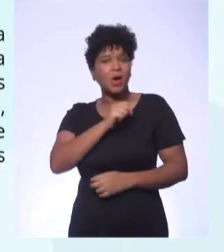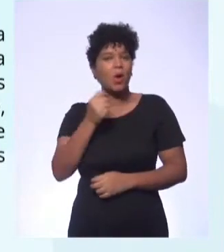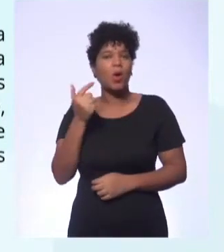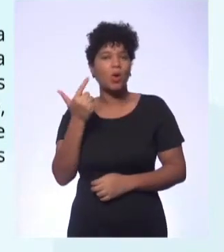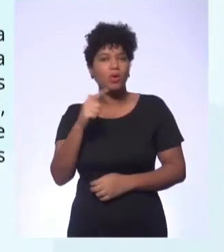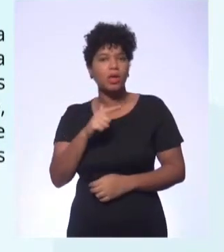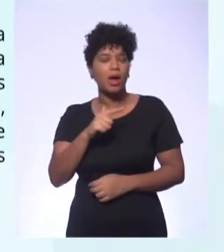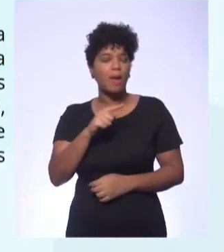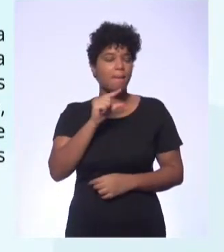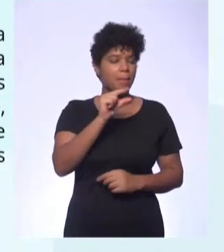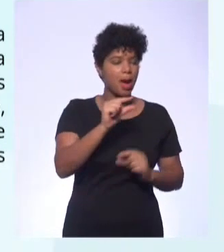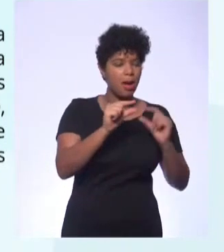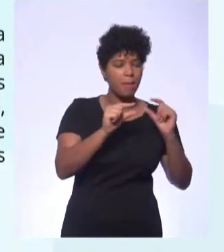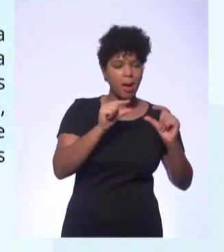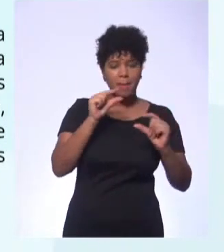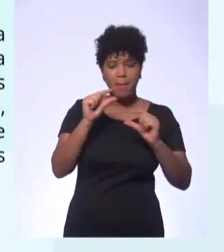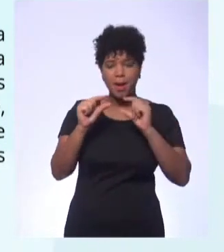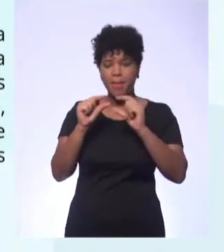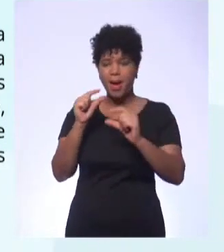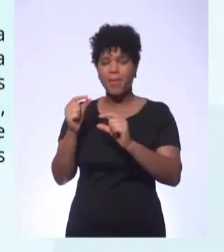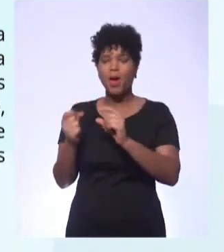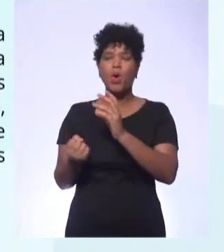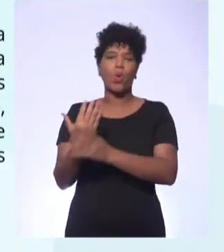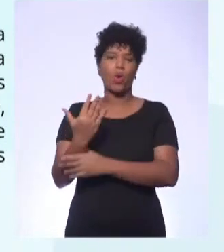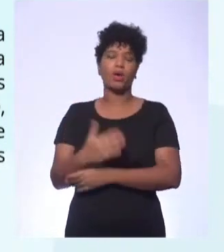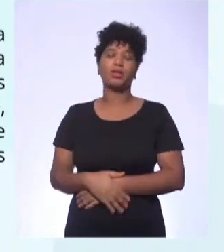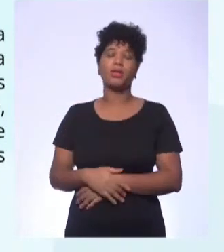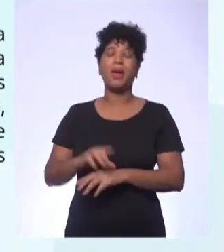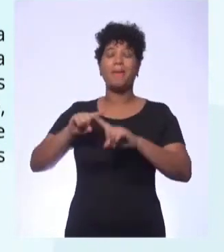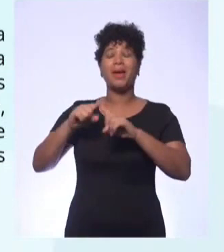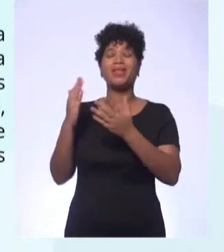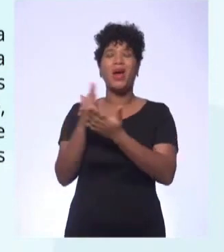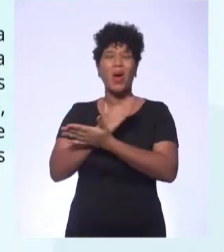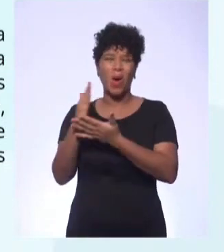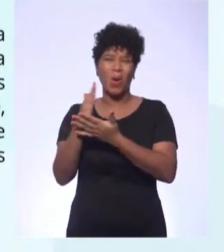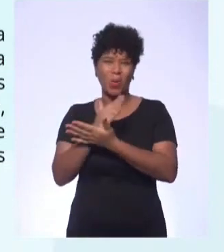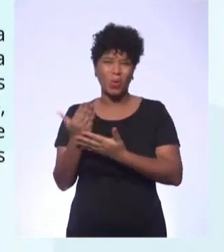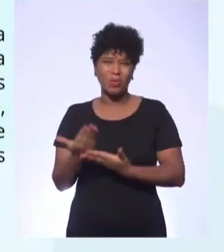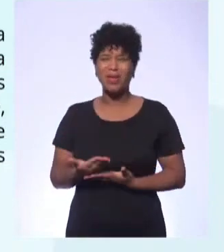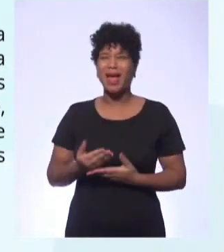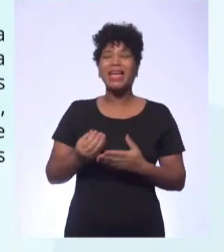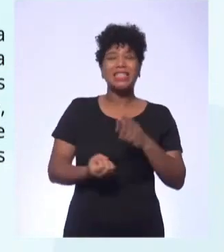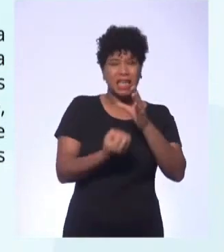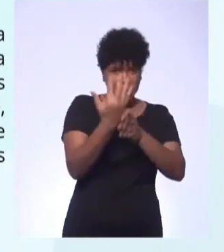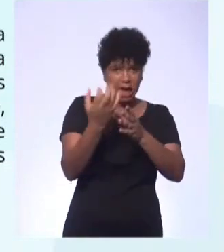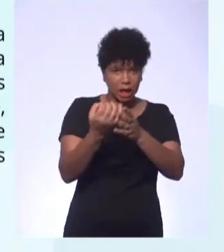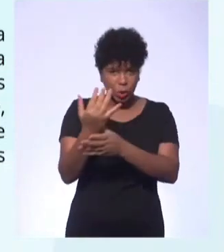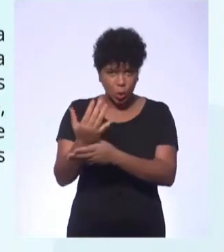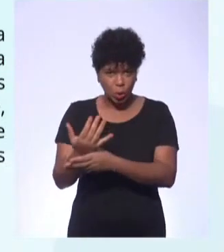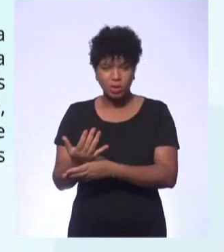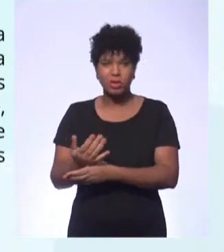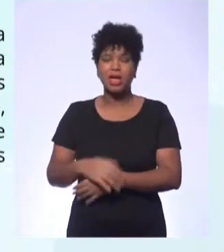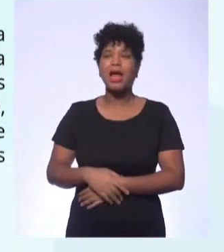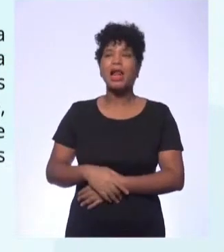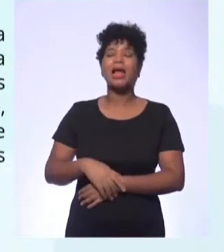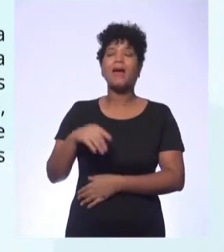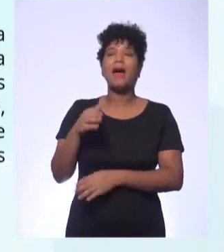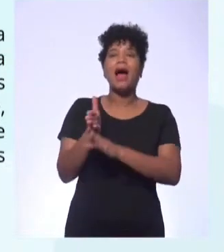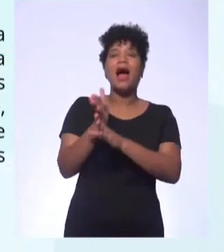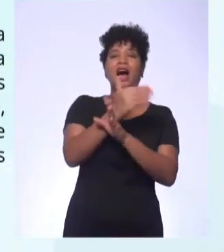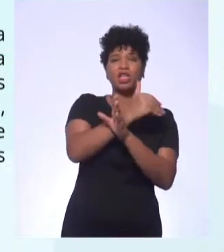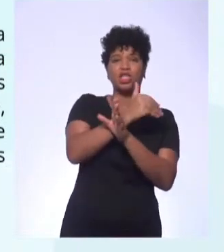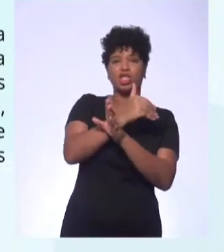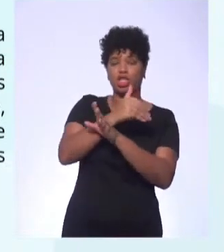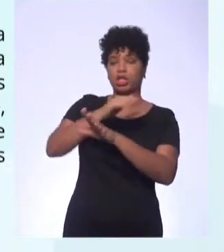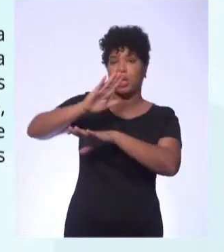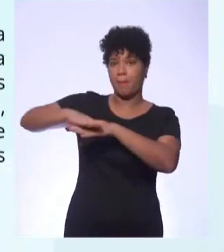ou simplesmente excluem essa etapa de incubação, na qual ele fica por um longo tempo pensando sobre materialidade,